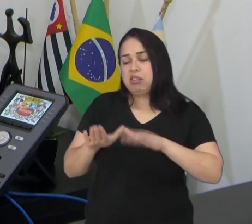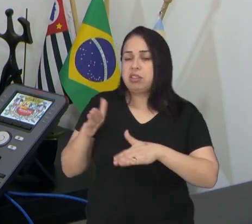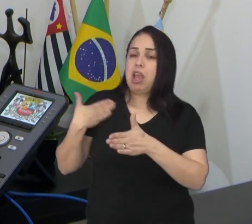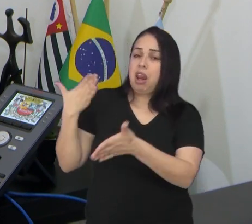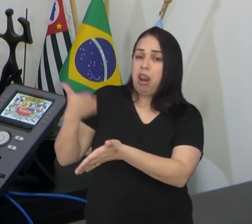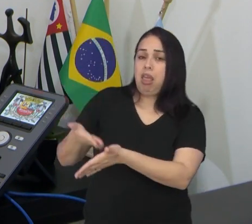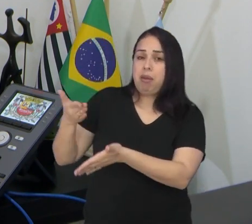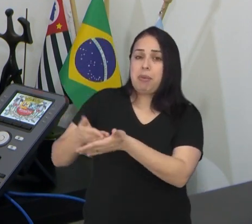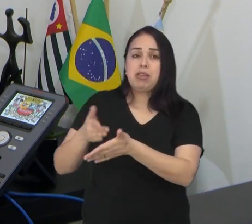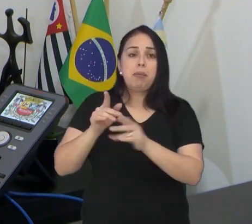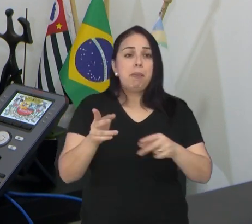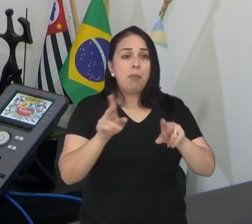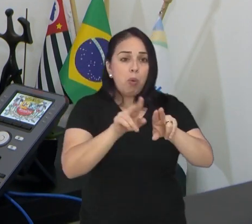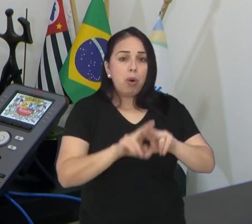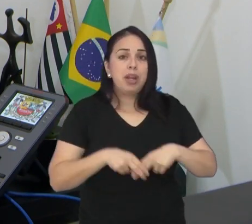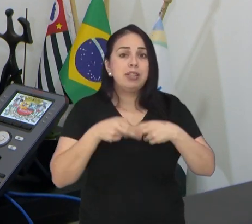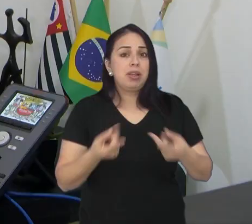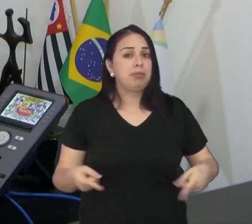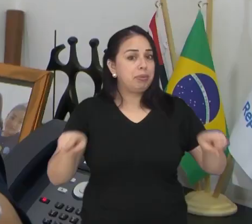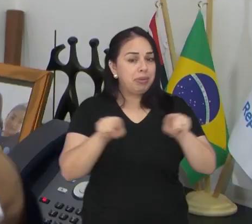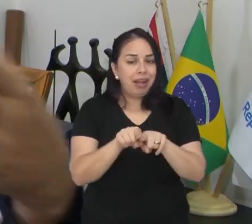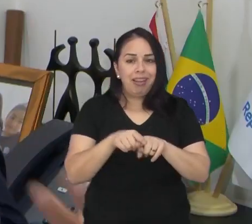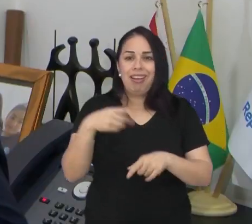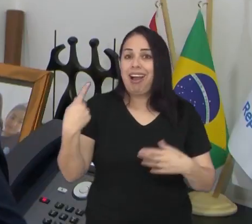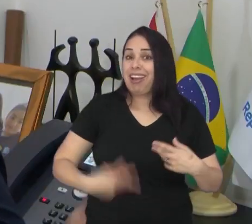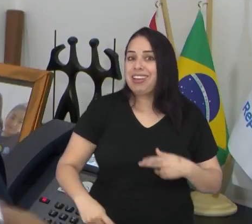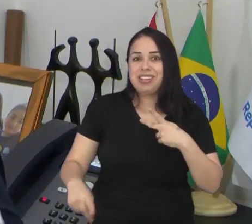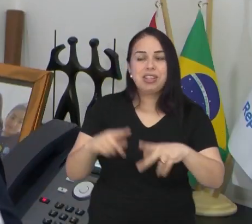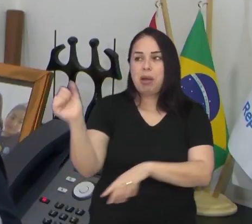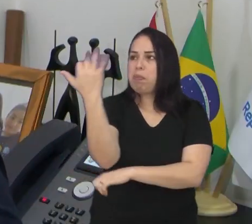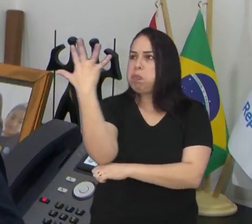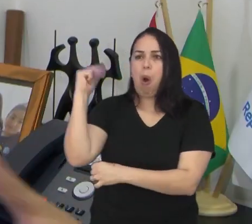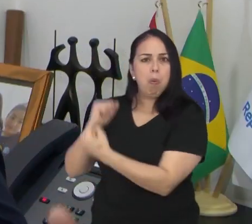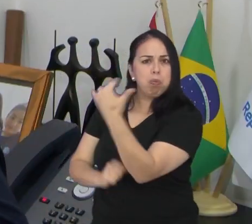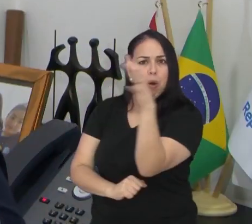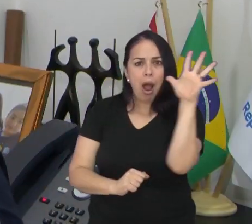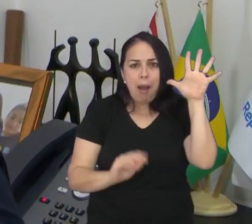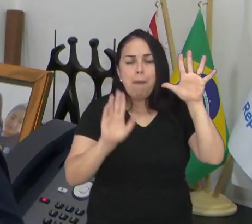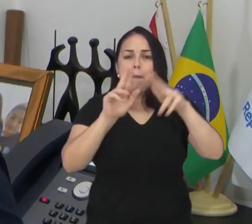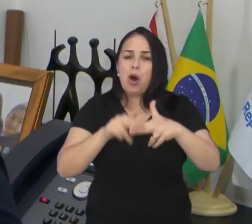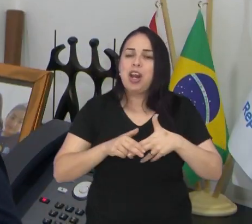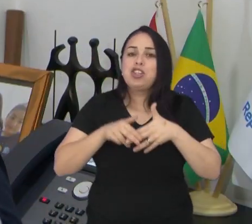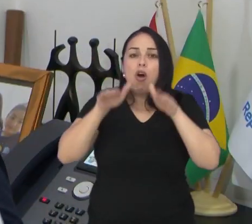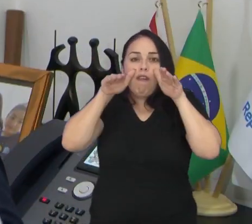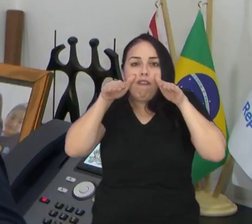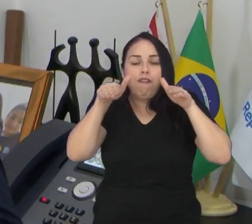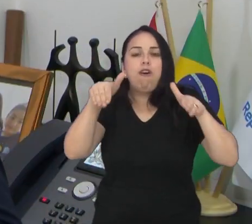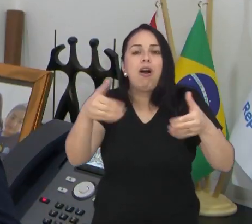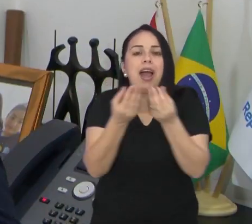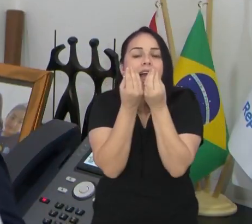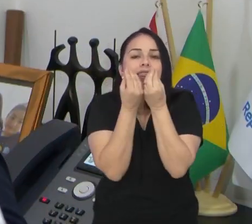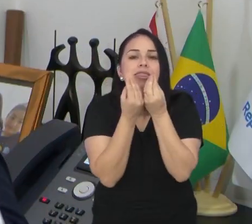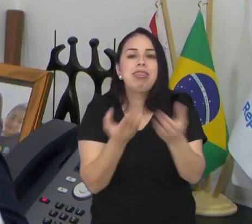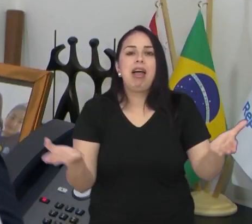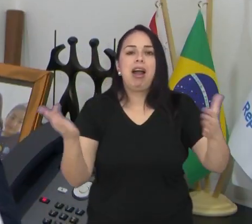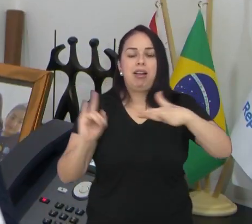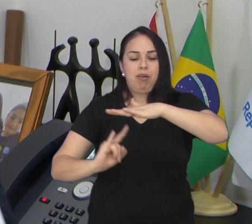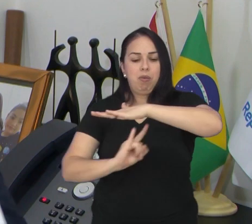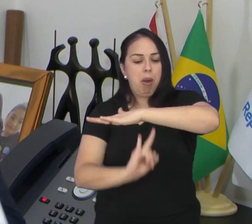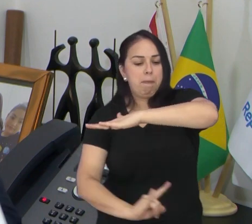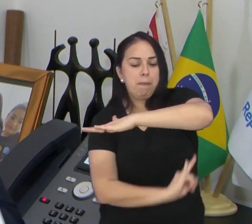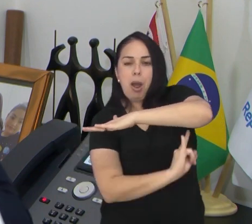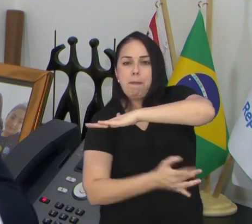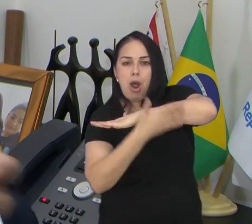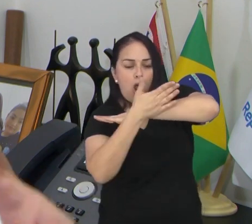poder público, ele tem as suas limitações. Nós temos uma cidade bastante arborizada e o nosso foco é